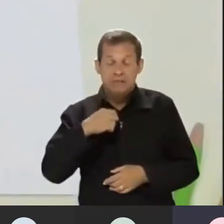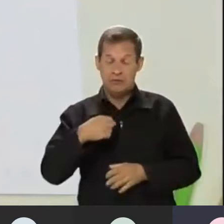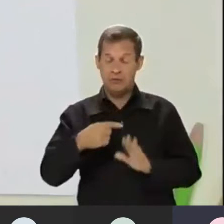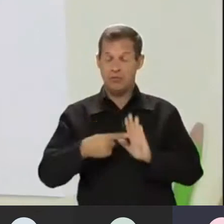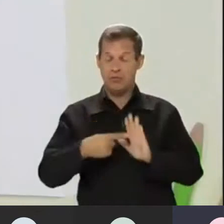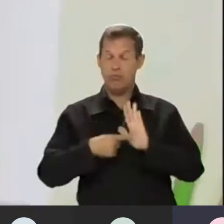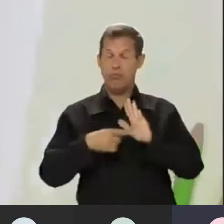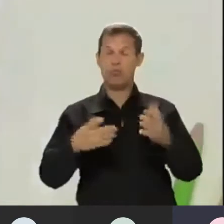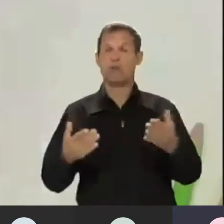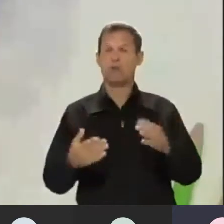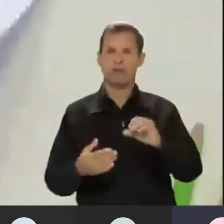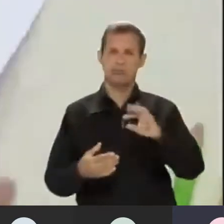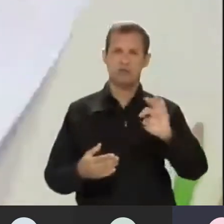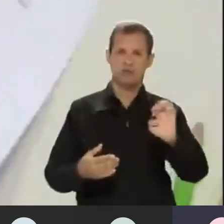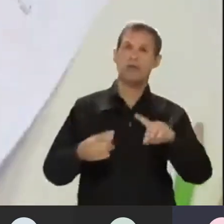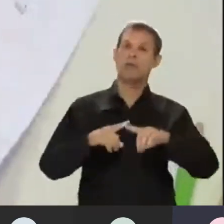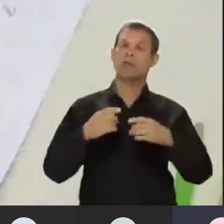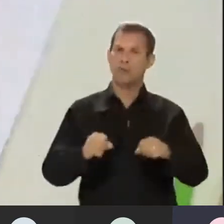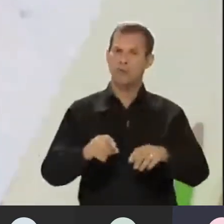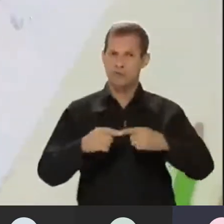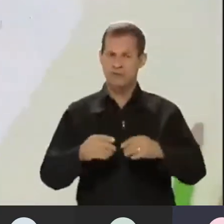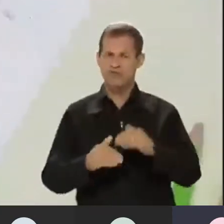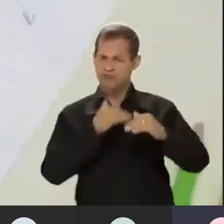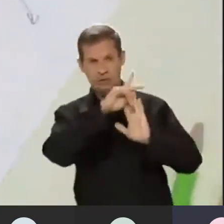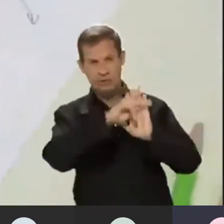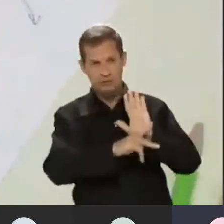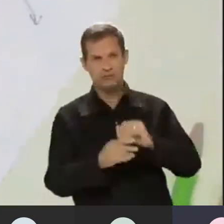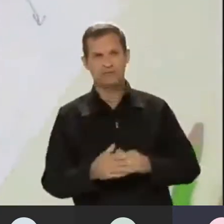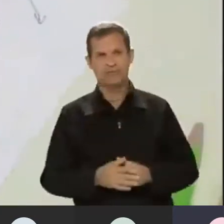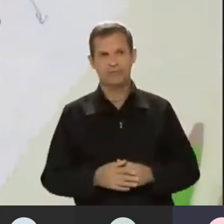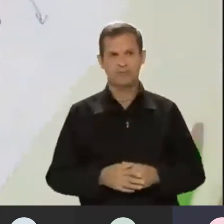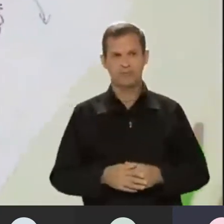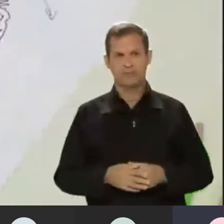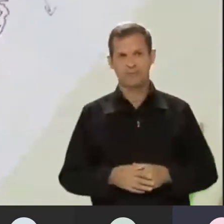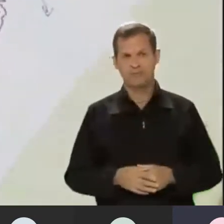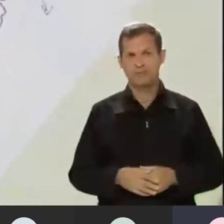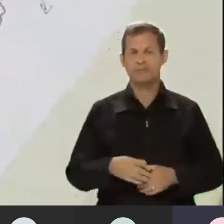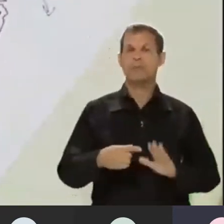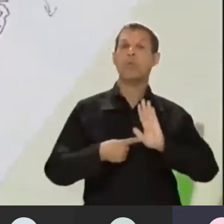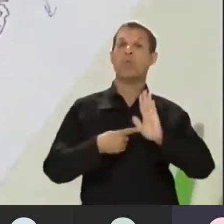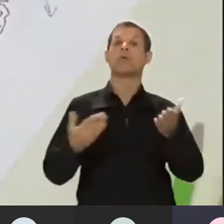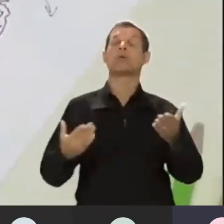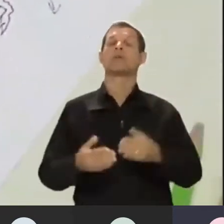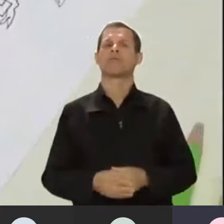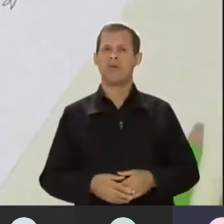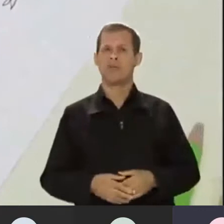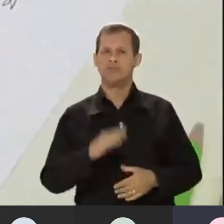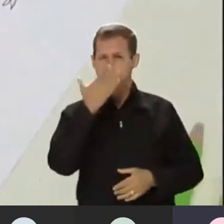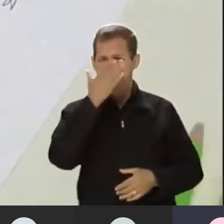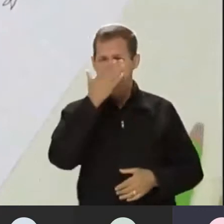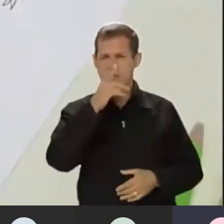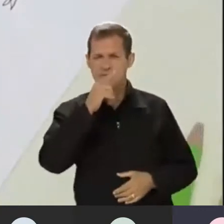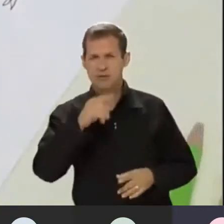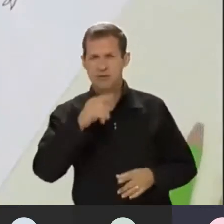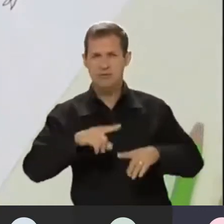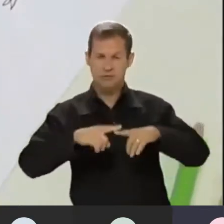vou mostrar aqui um corte do que poderia ser esse meu desenvolvimento do projeto, tá? Então, aqui mostrando esse espelho